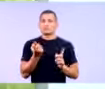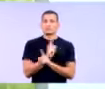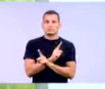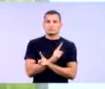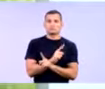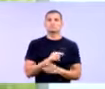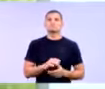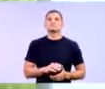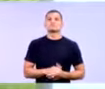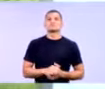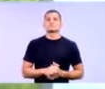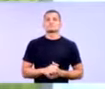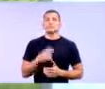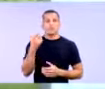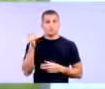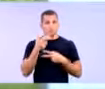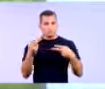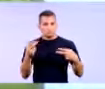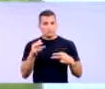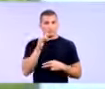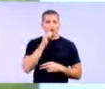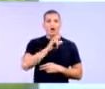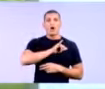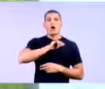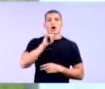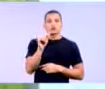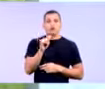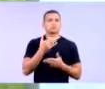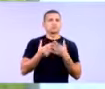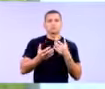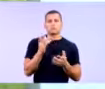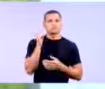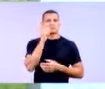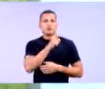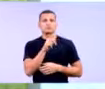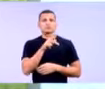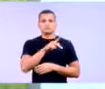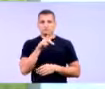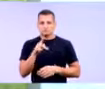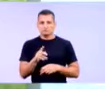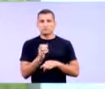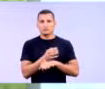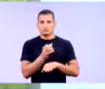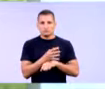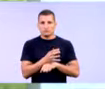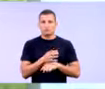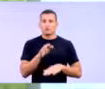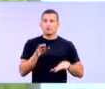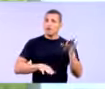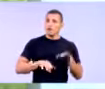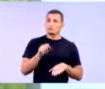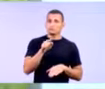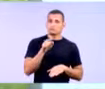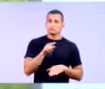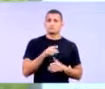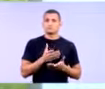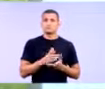É outra coisa, comunicar, né, qualquer dificuldade com o professor orientador. Então, às vezes você